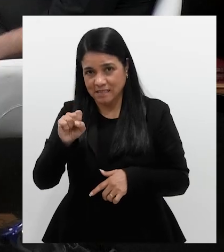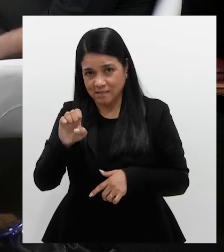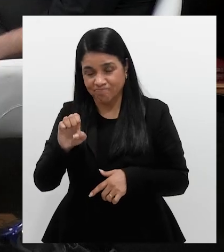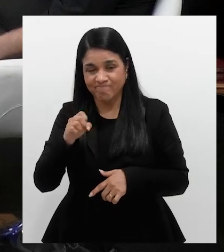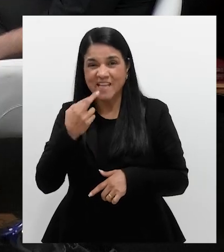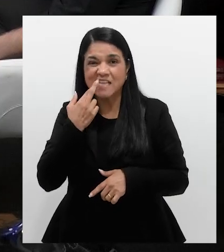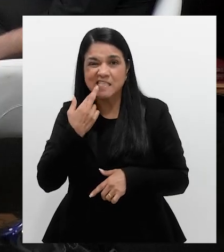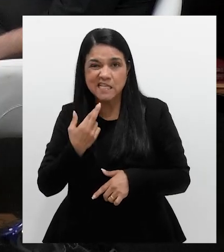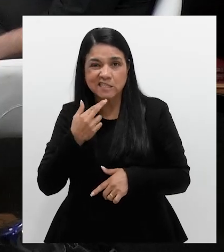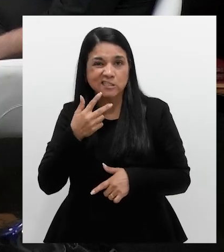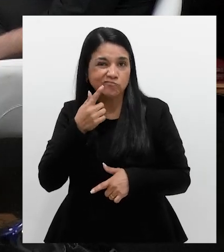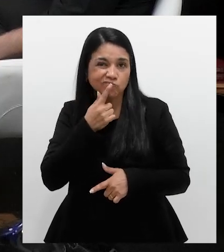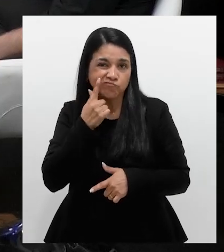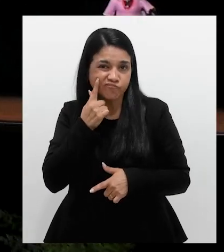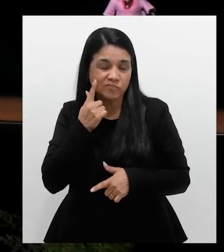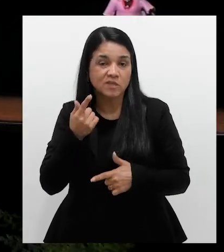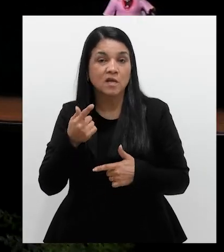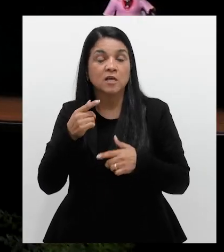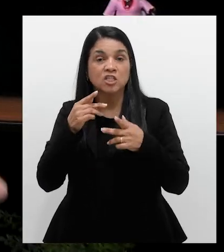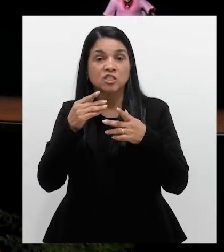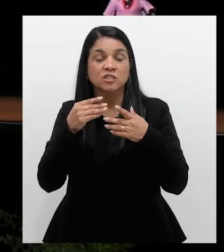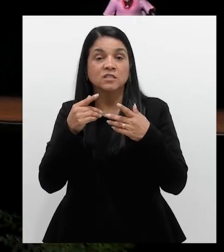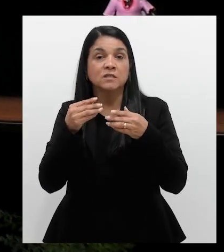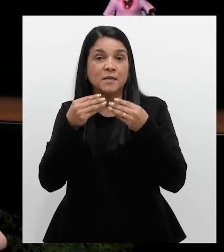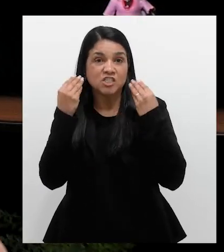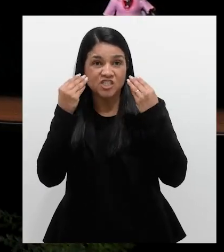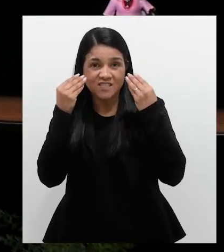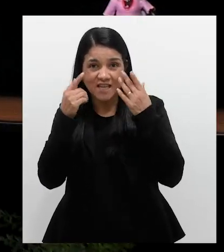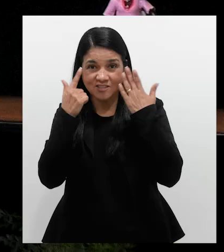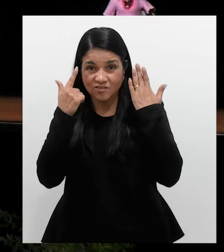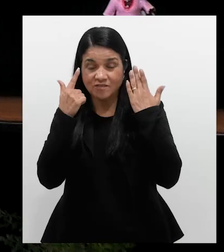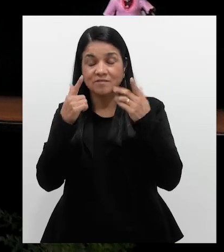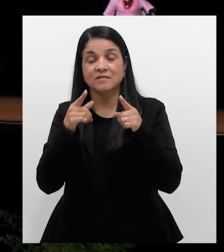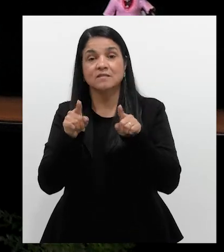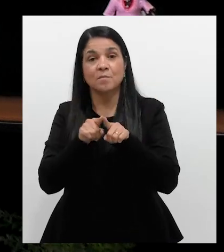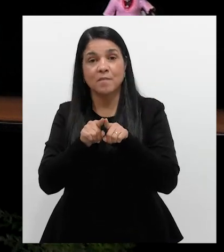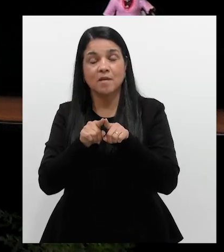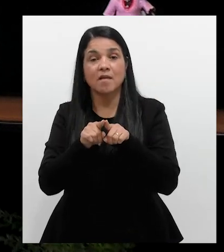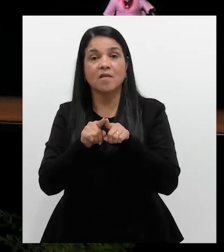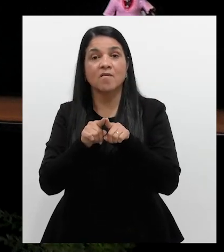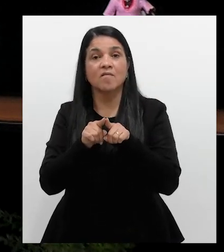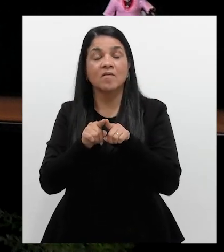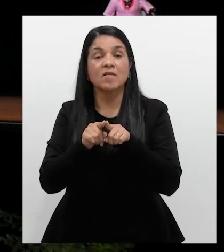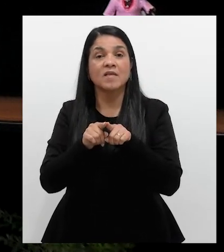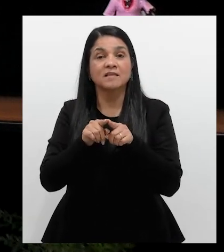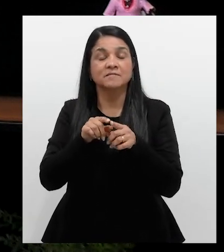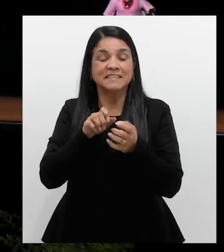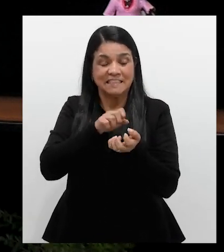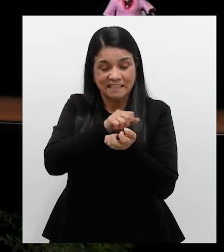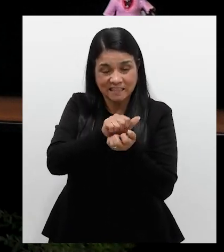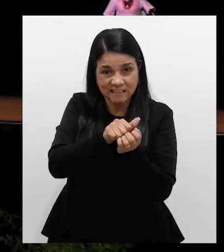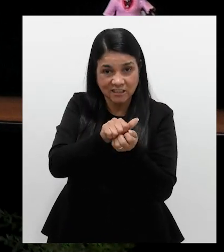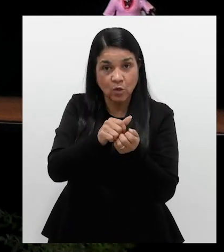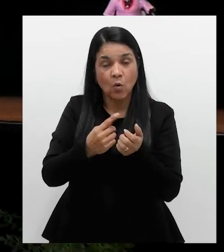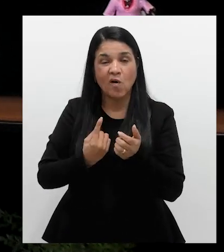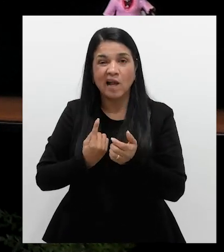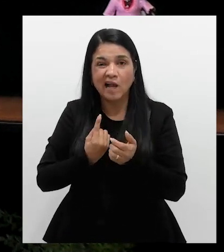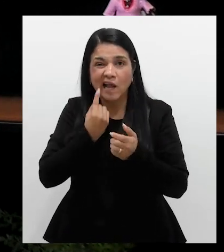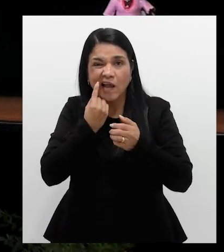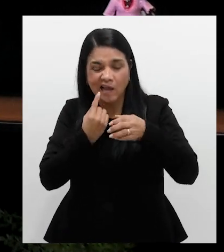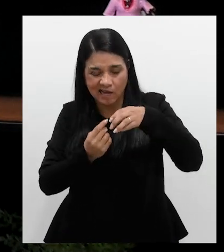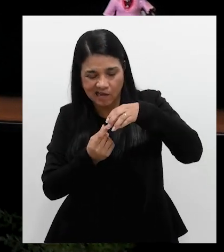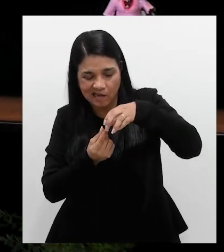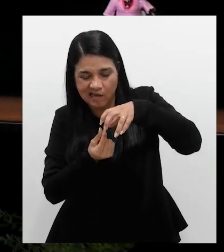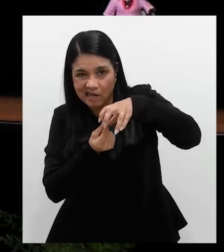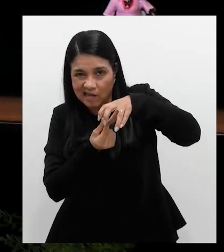mais o elemento dentário ali, tanto por estética, mas principalmente por função, né, a prótese dentária ou os implantes